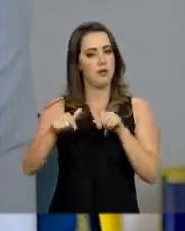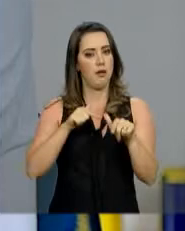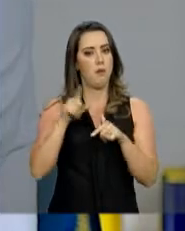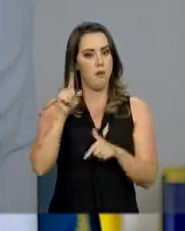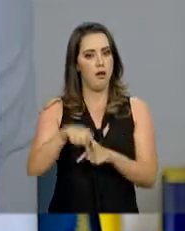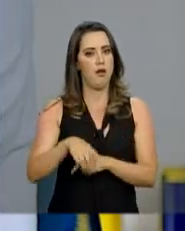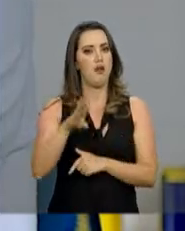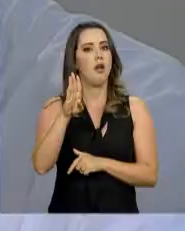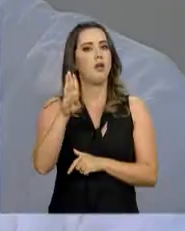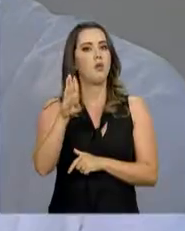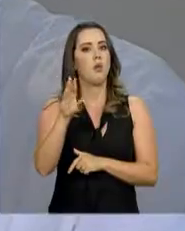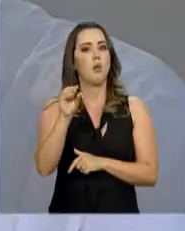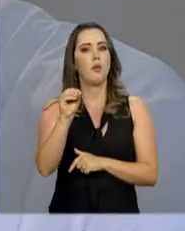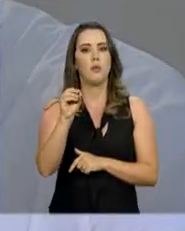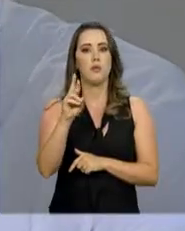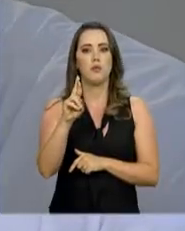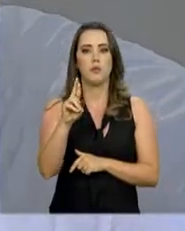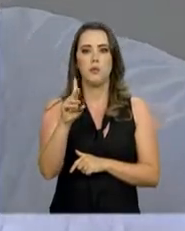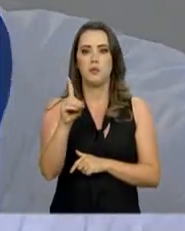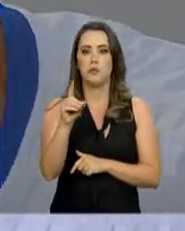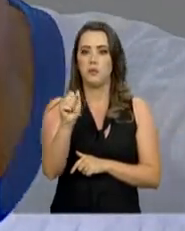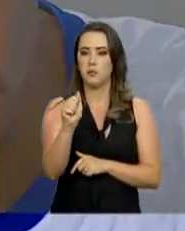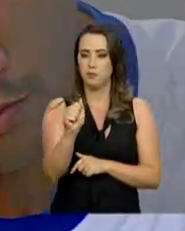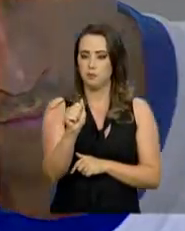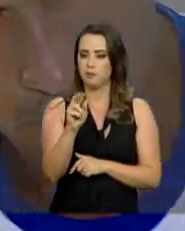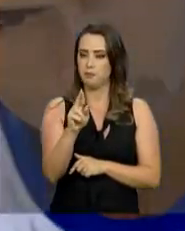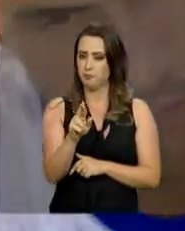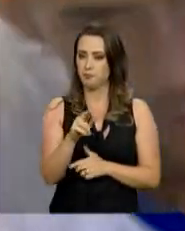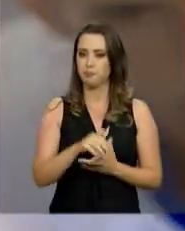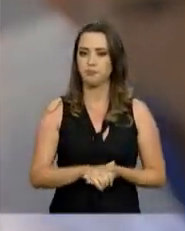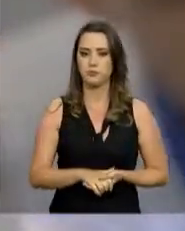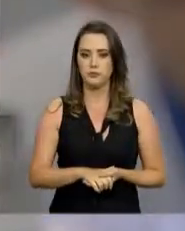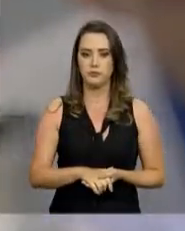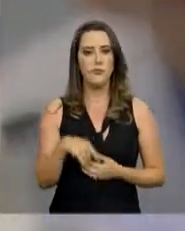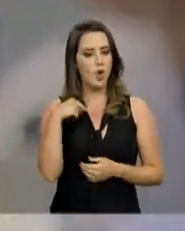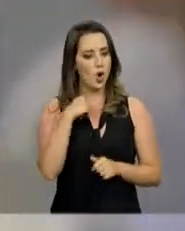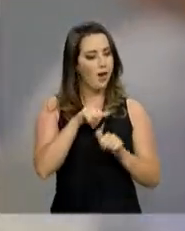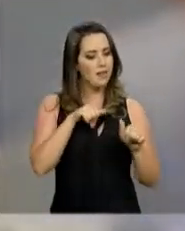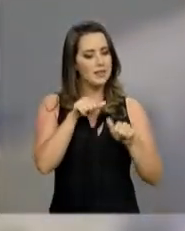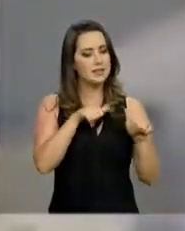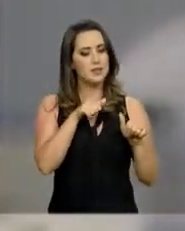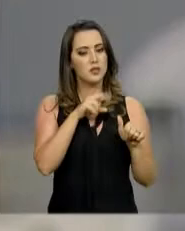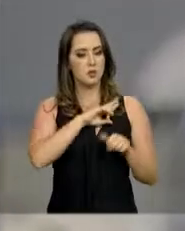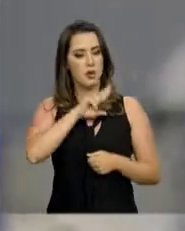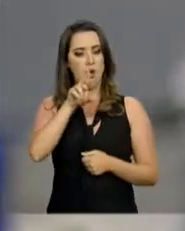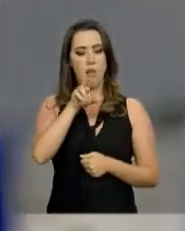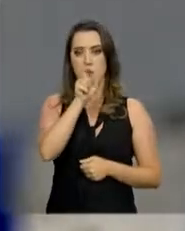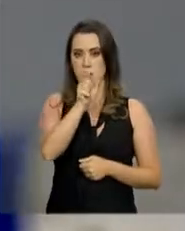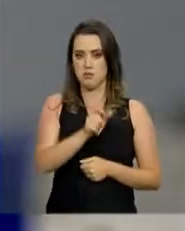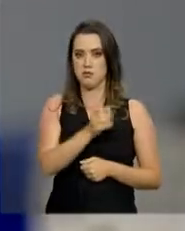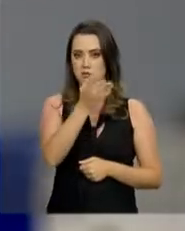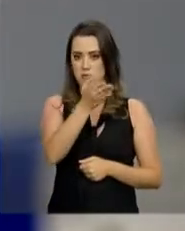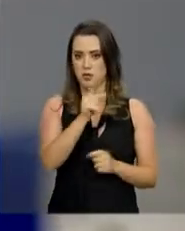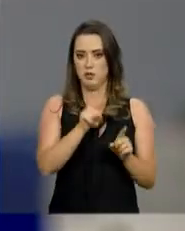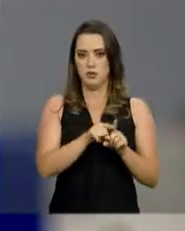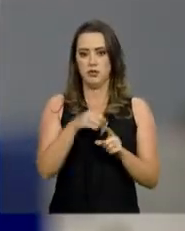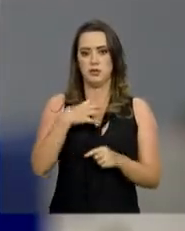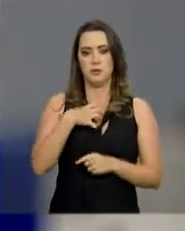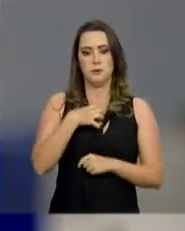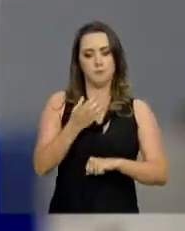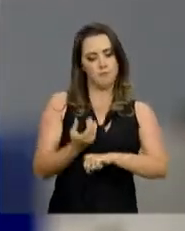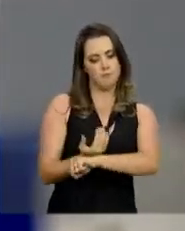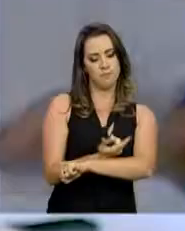eu fico o dia inteiro bordando, E quando ela vai ganhando forma, o representante comercial da fábrica fica